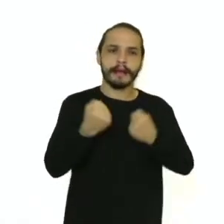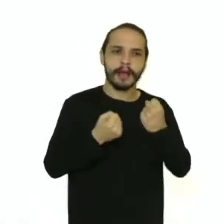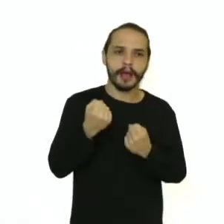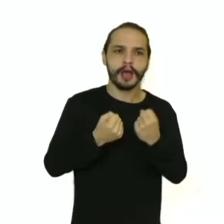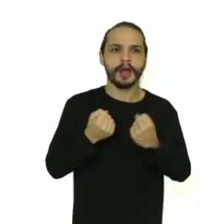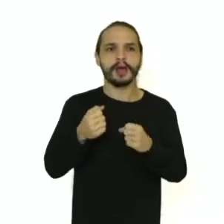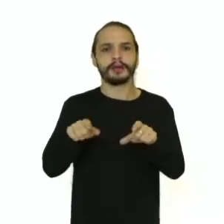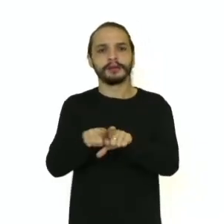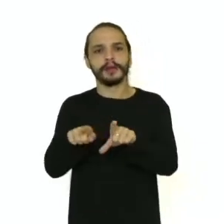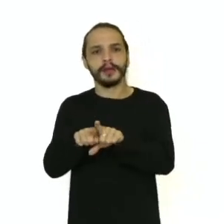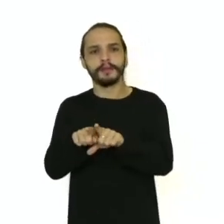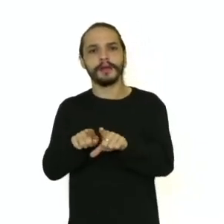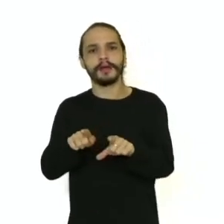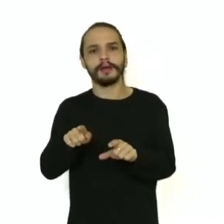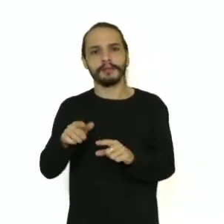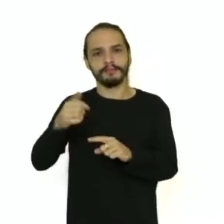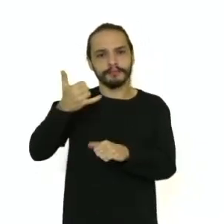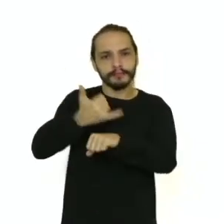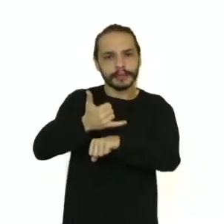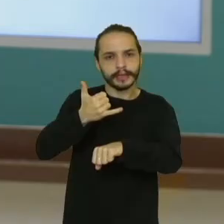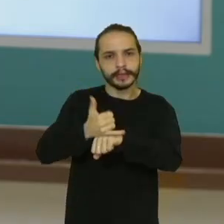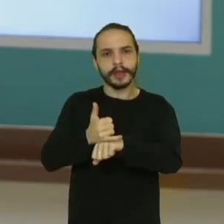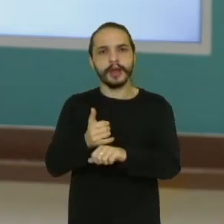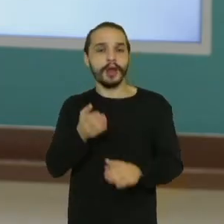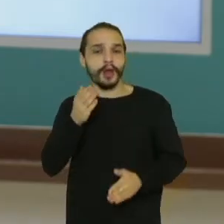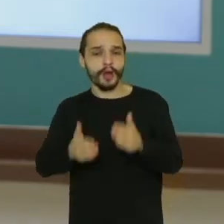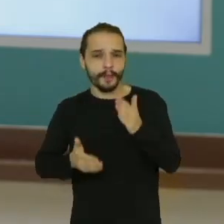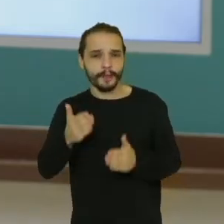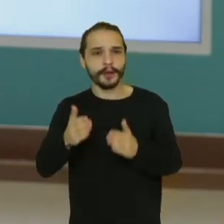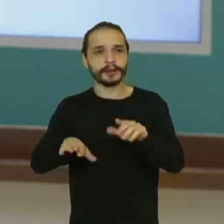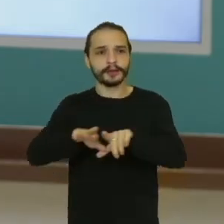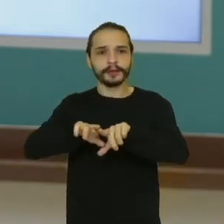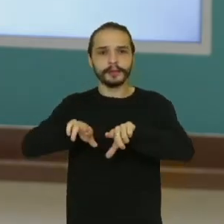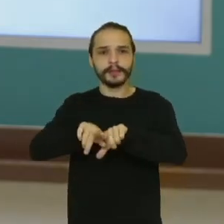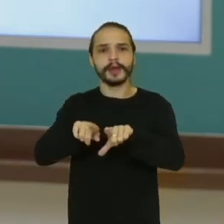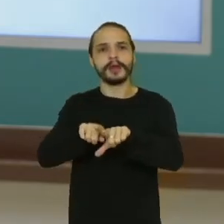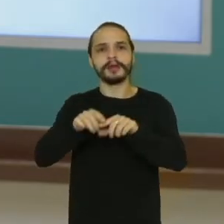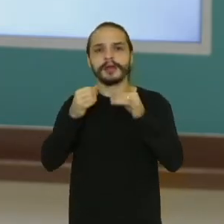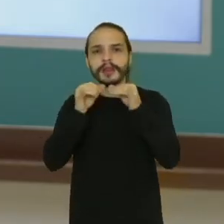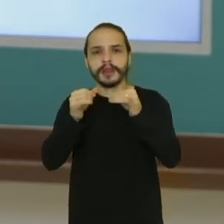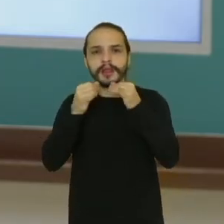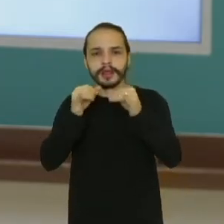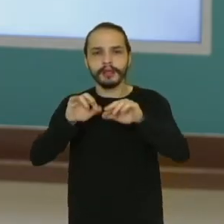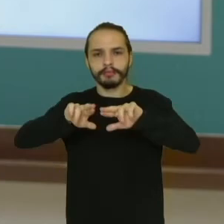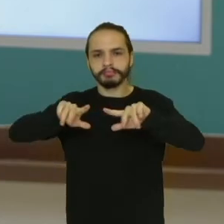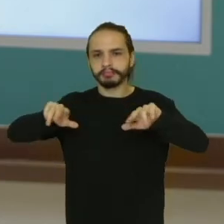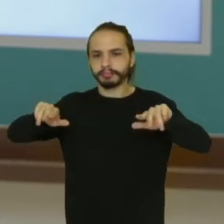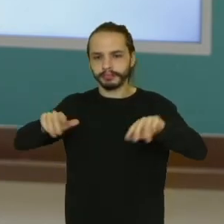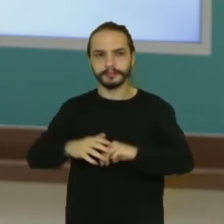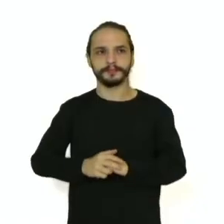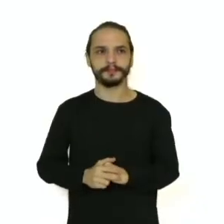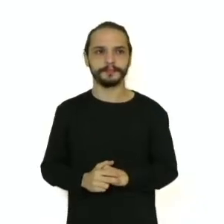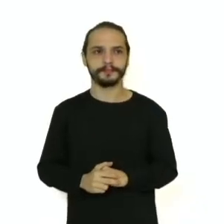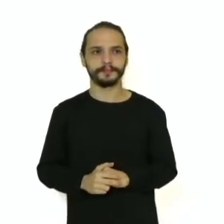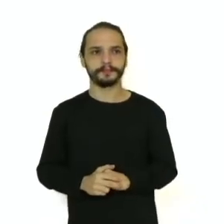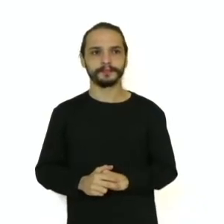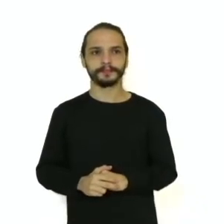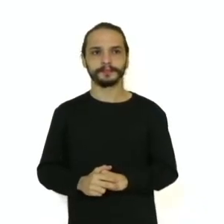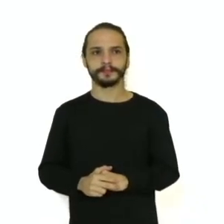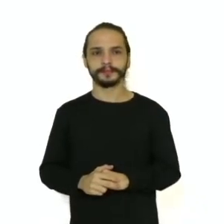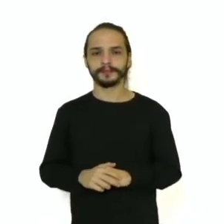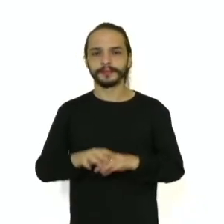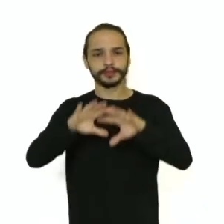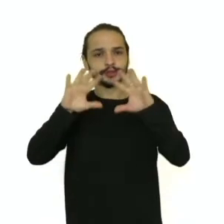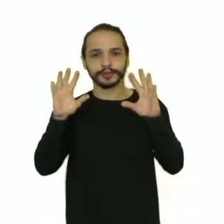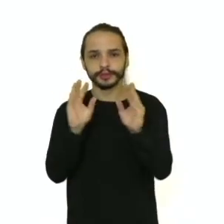automóveis, o setor siderúrgico, robótica e também a produção de eletroeletrônicos. Muito bem. De um modo geral,